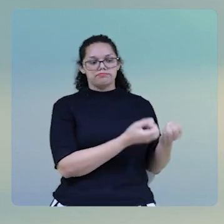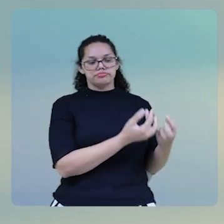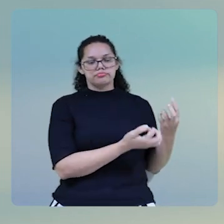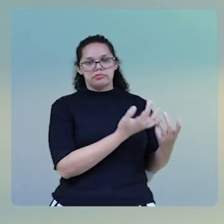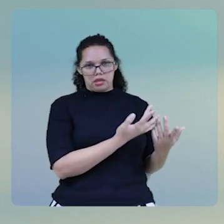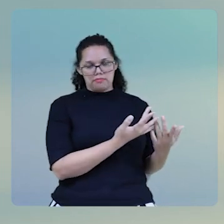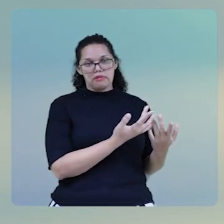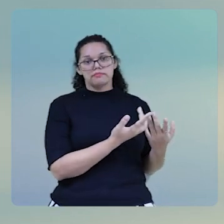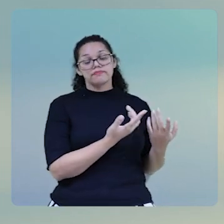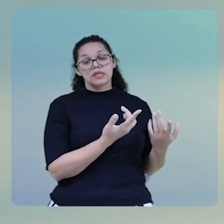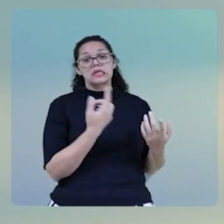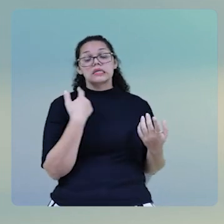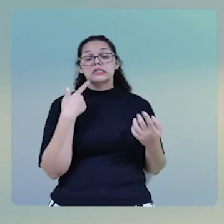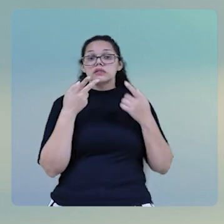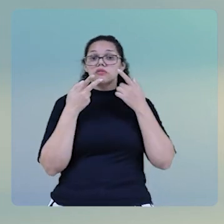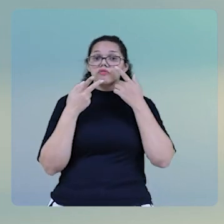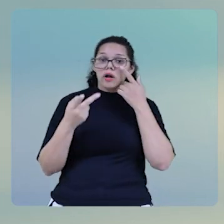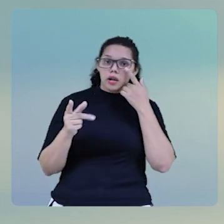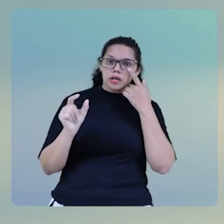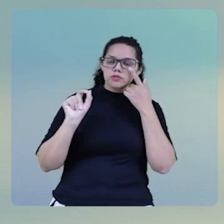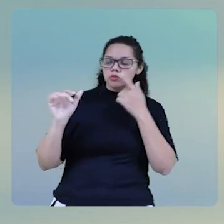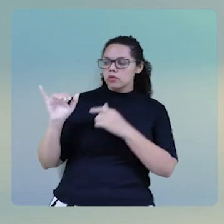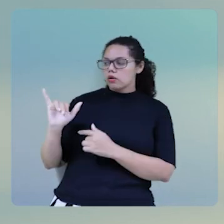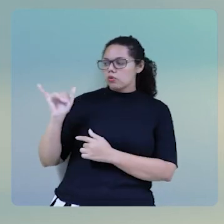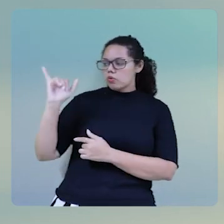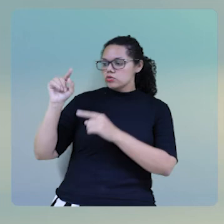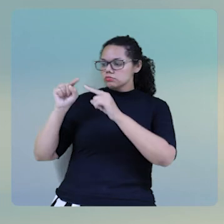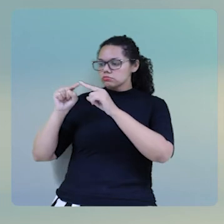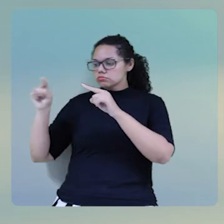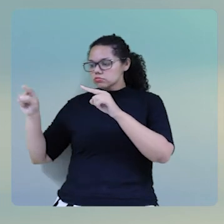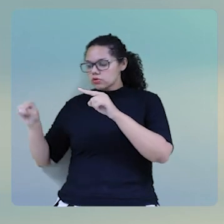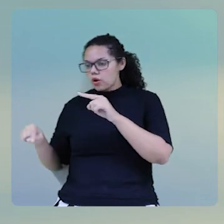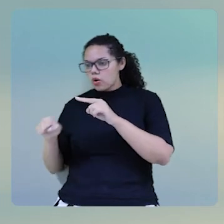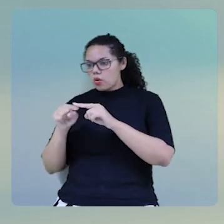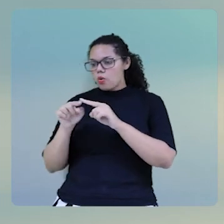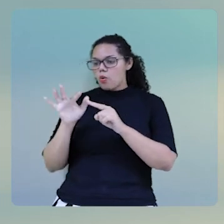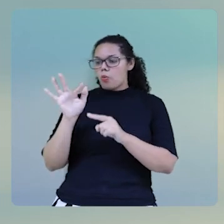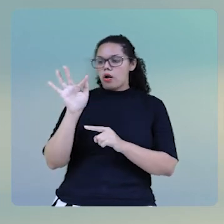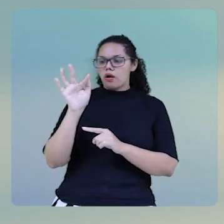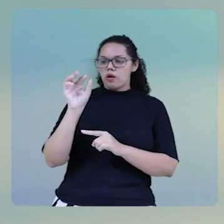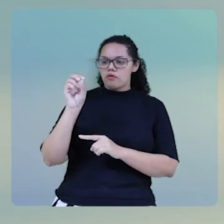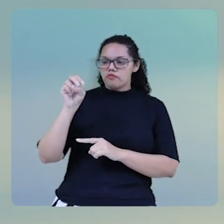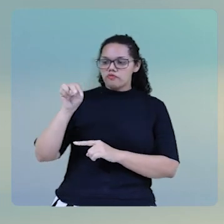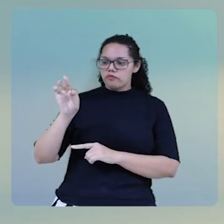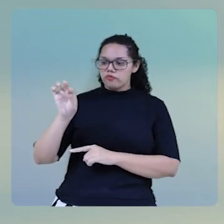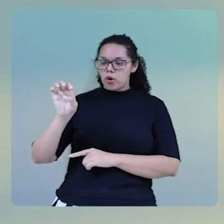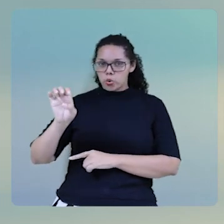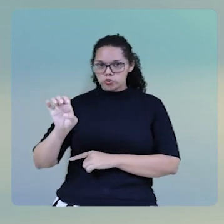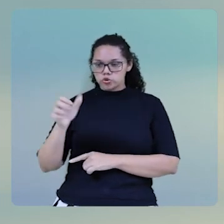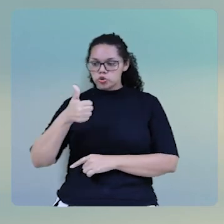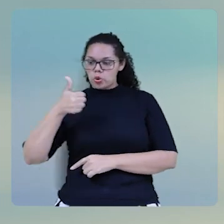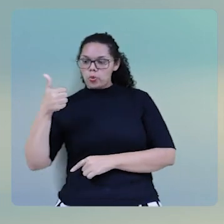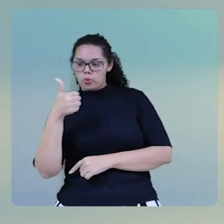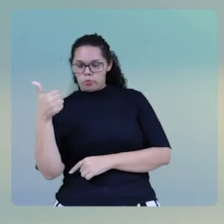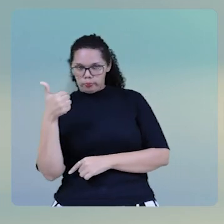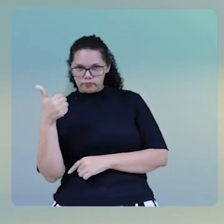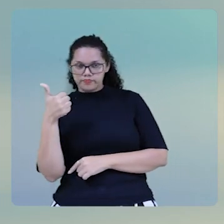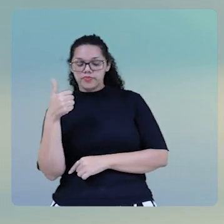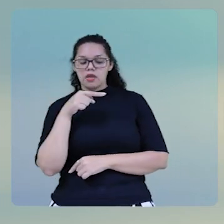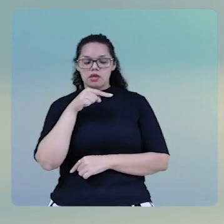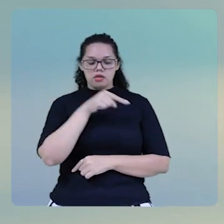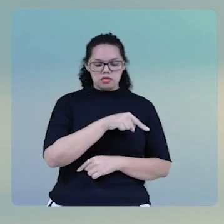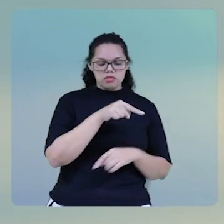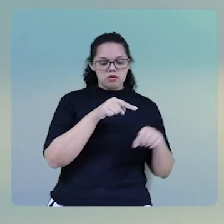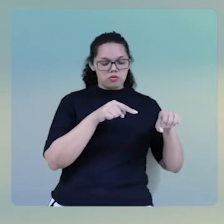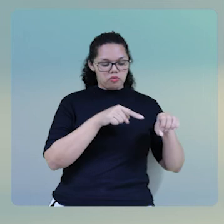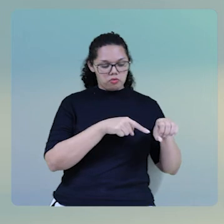circuito. Suponha que o circuito elétrico mostrado seja alimentado por uma fonte de tensão 1 e que o fusível suporte uma corrente nominal de